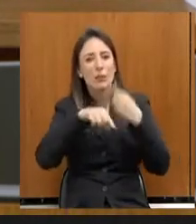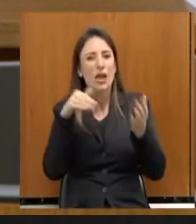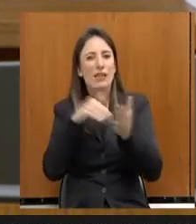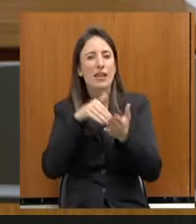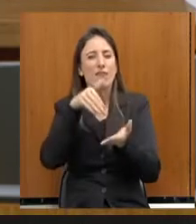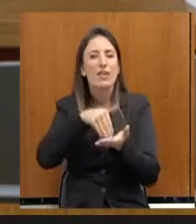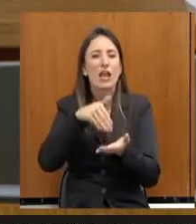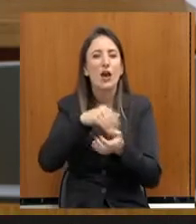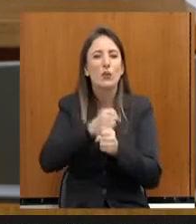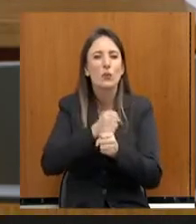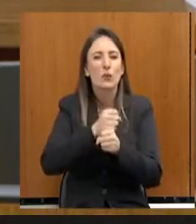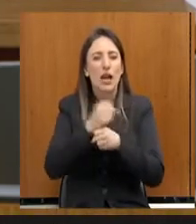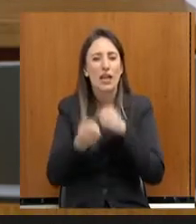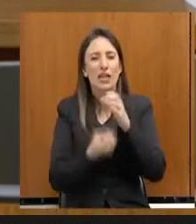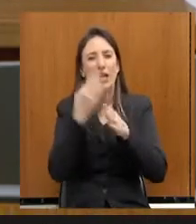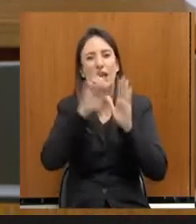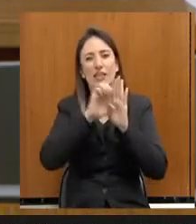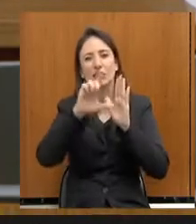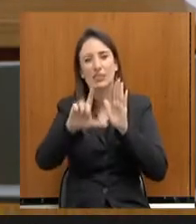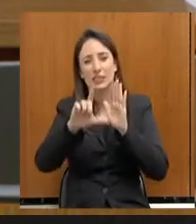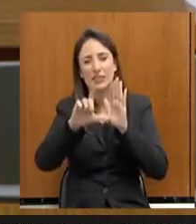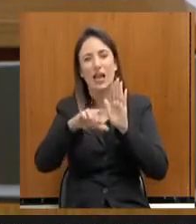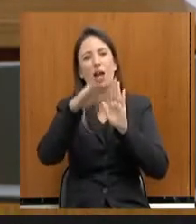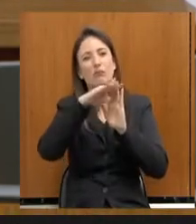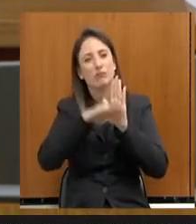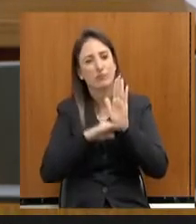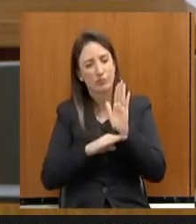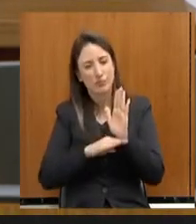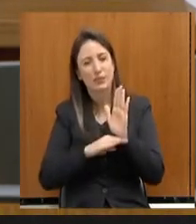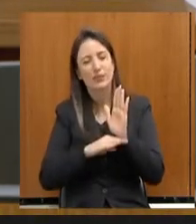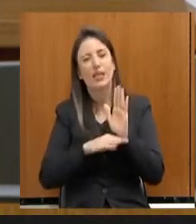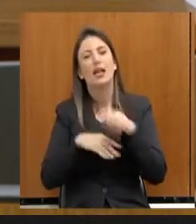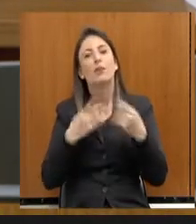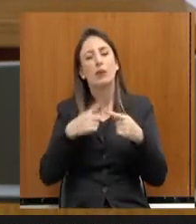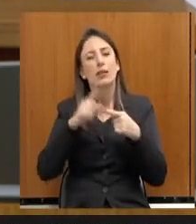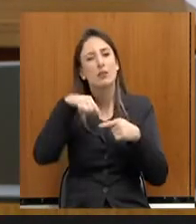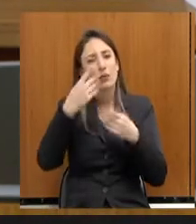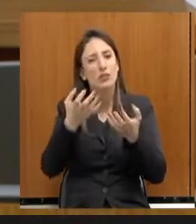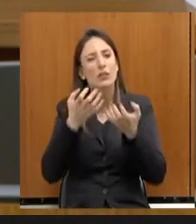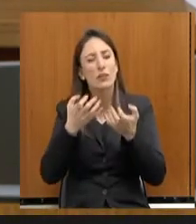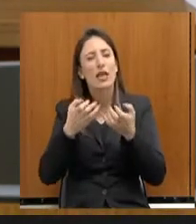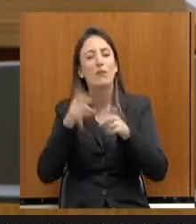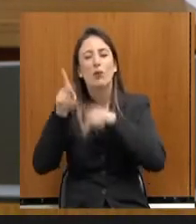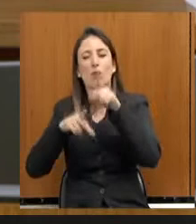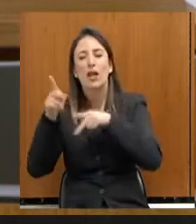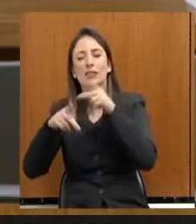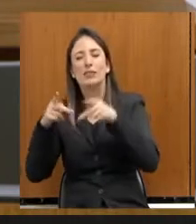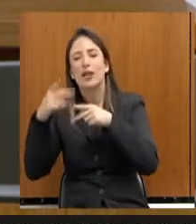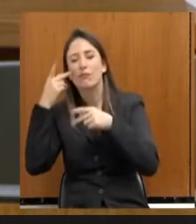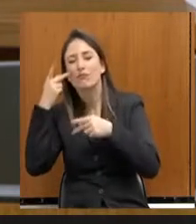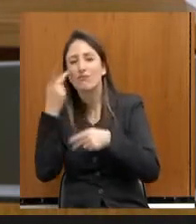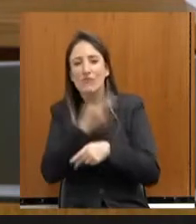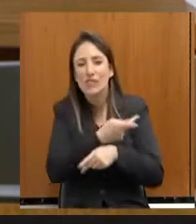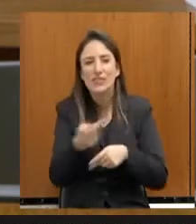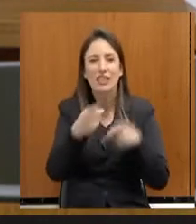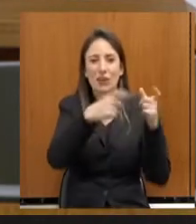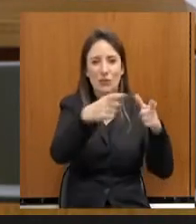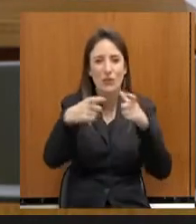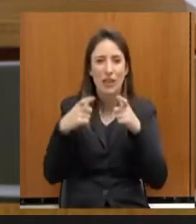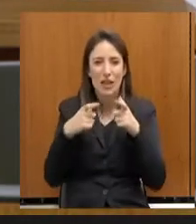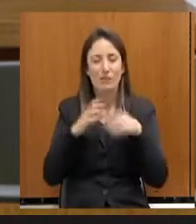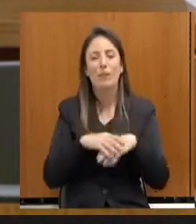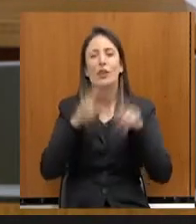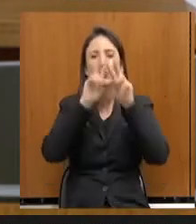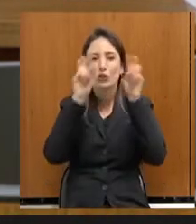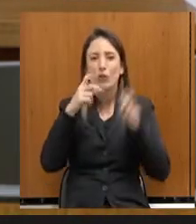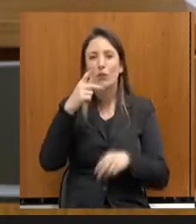final do ano e da população melhor condição de visitação dessas unidades em relação ao Parque Fernão Dias que